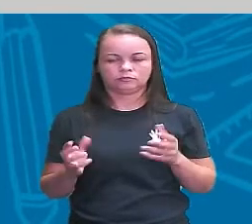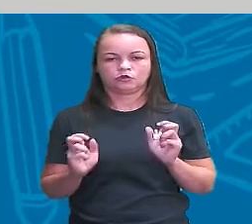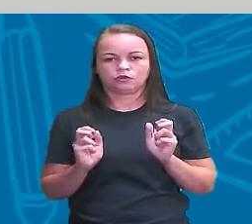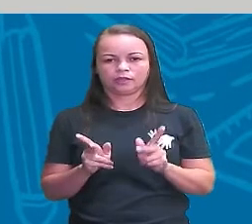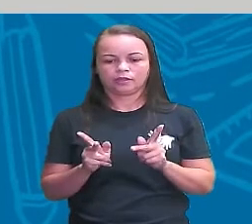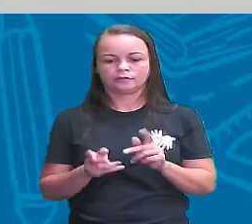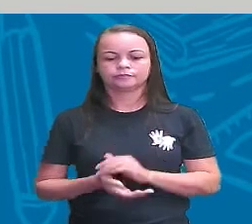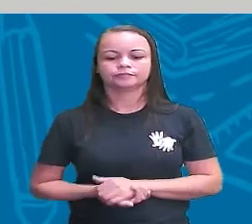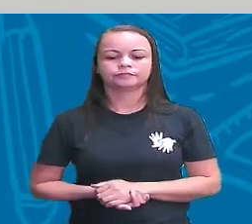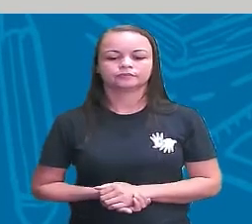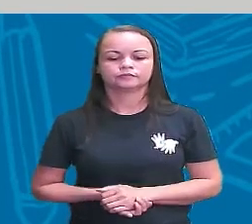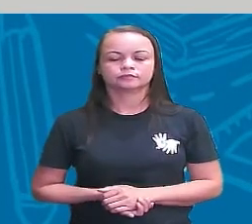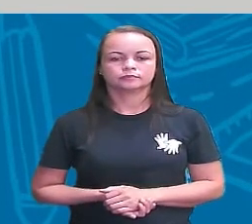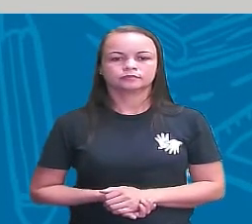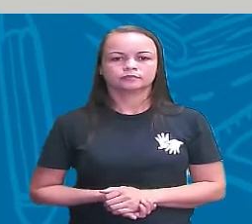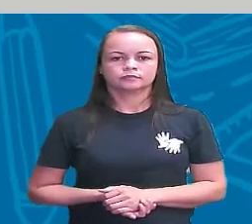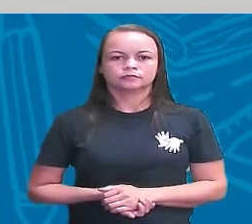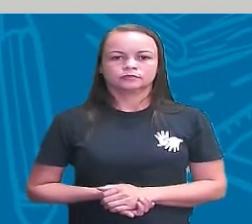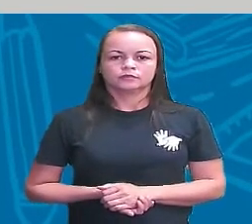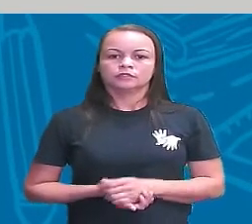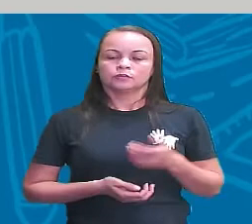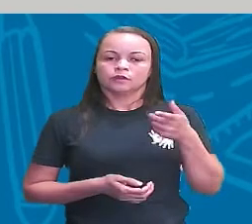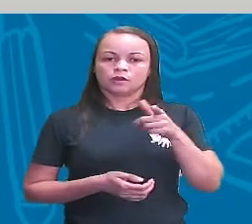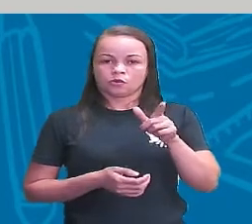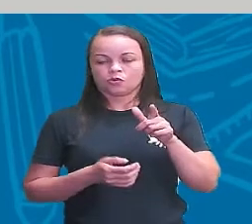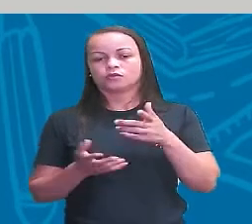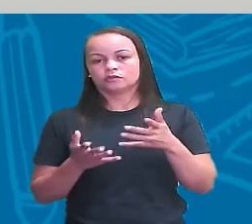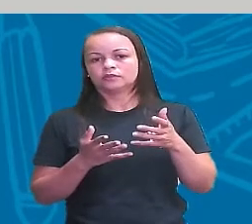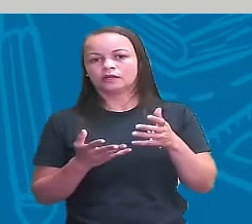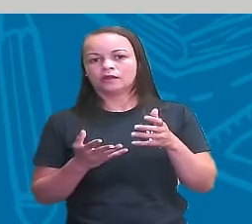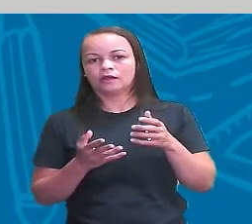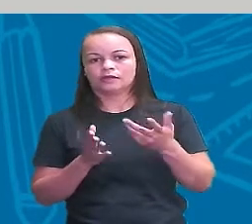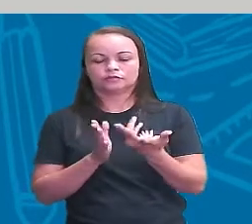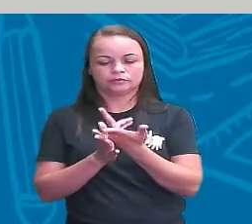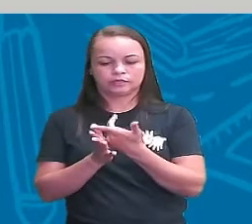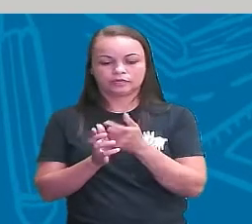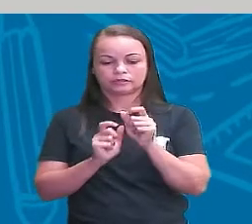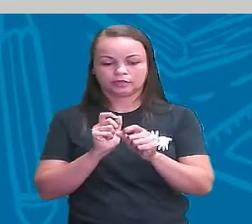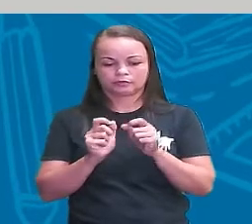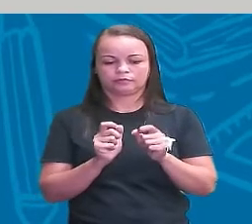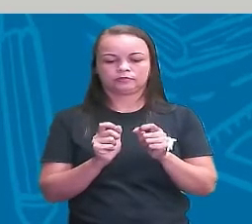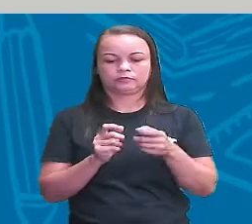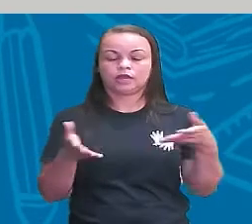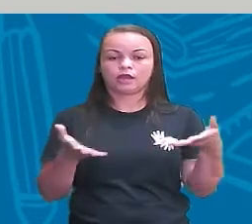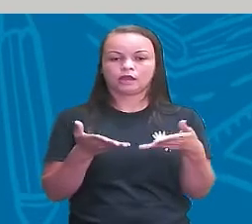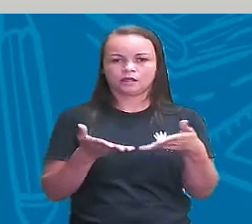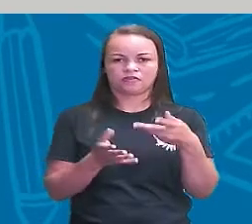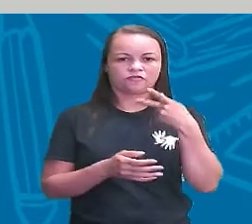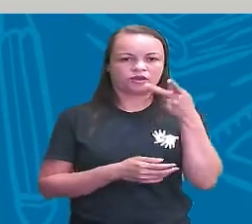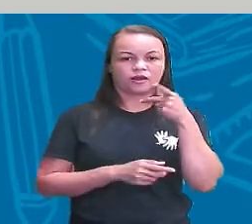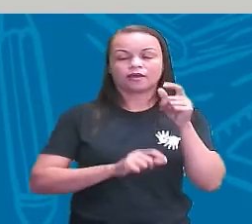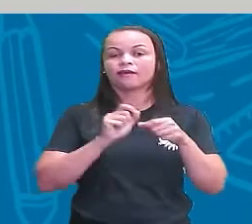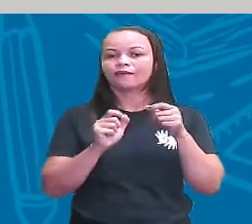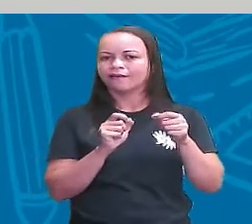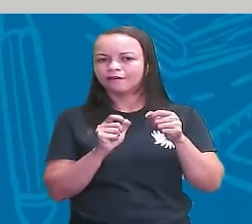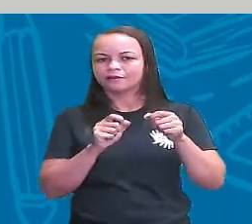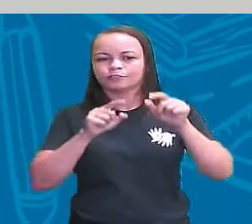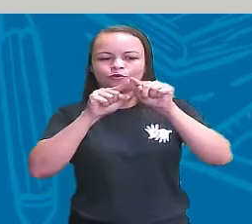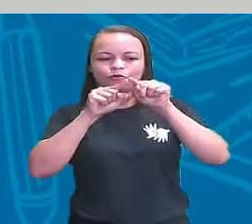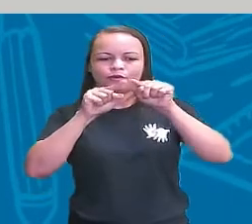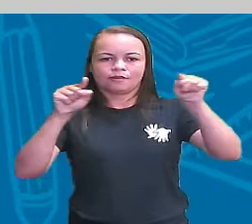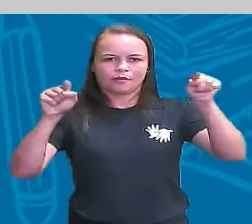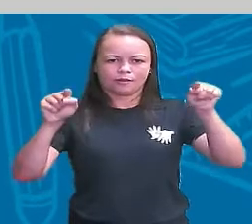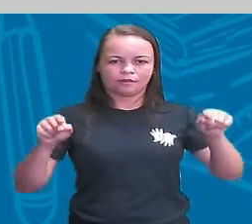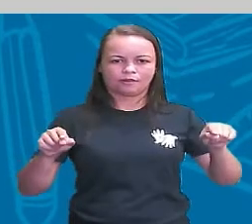lá para a nossa próxima figura. Agora, nós vamos falar do retângulo, tá? O que é um